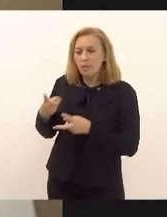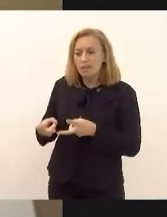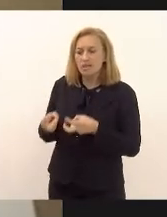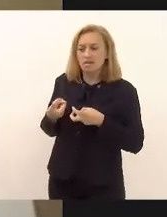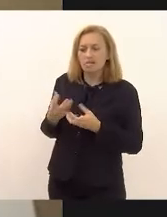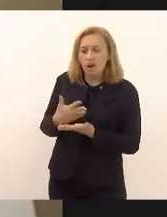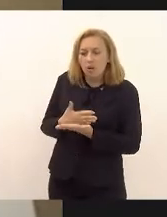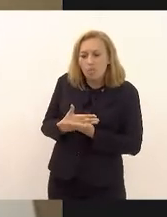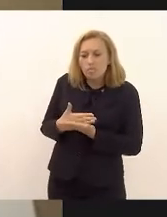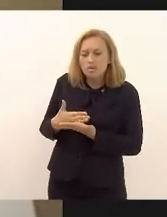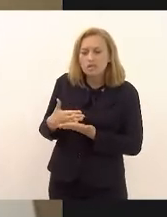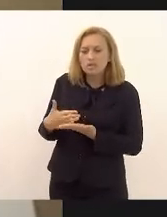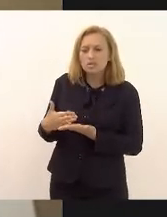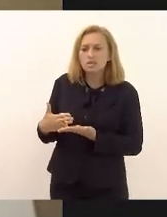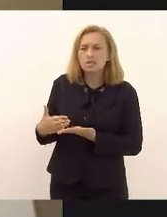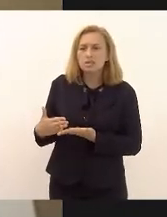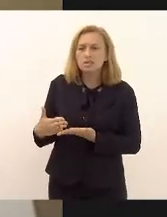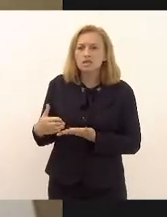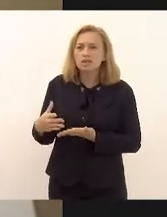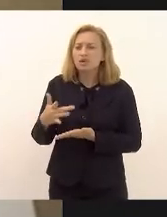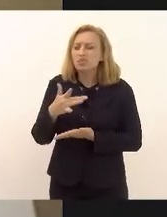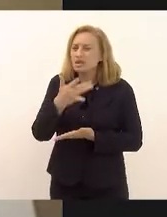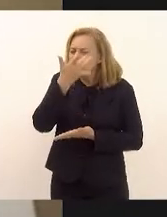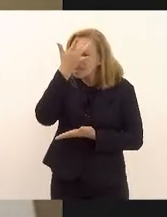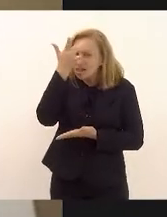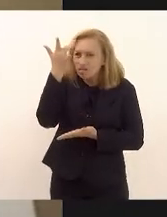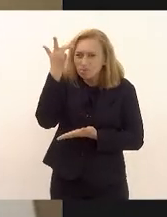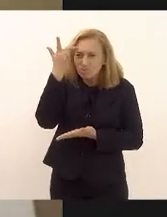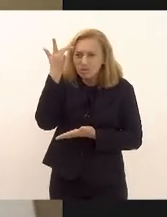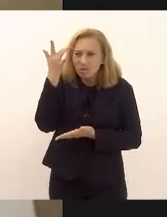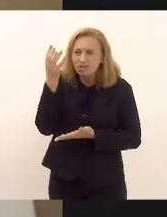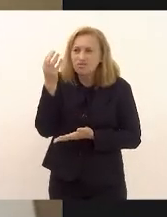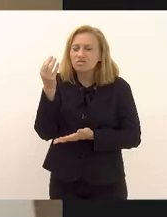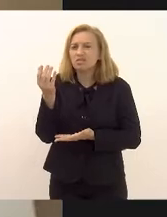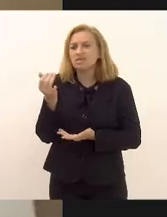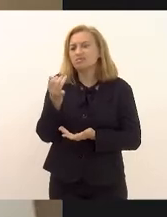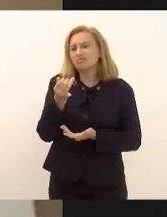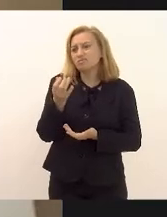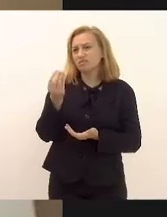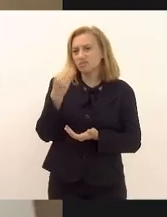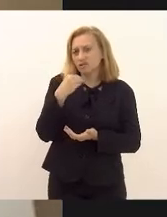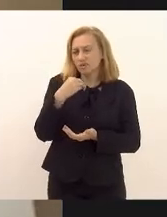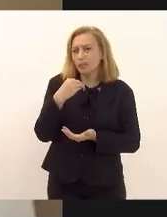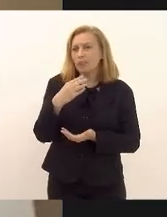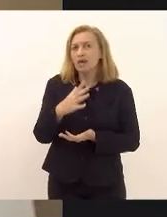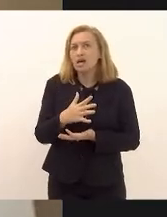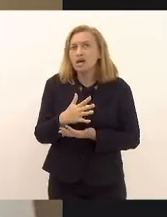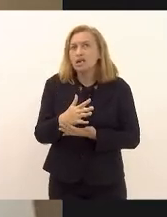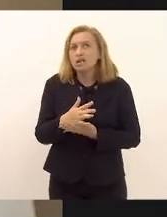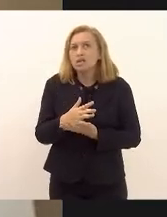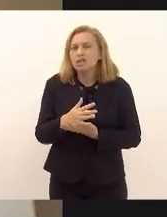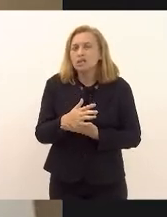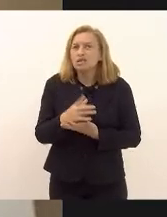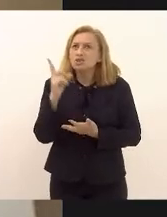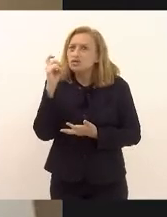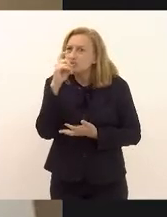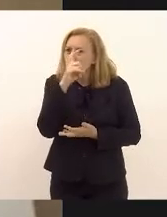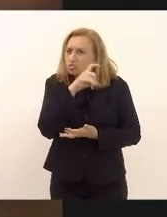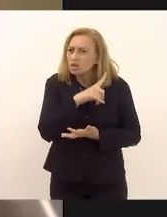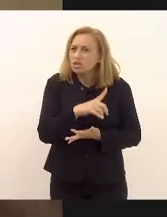começa a ter a sua saúde mental muito abalada, né? E, dada essa